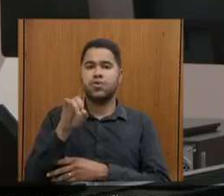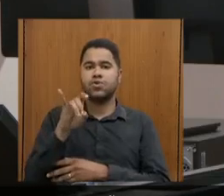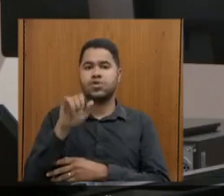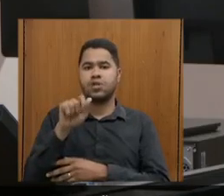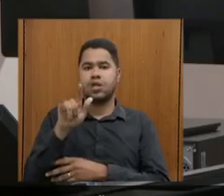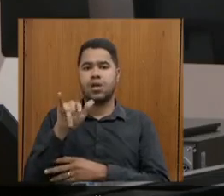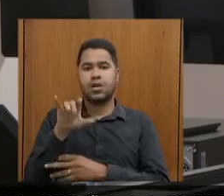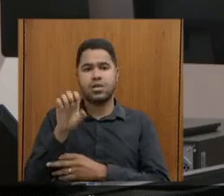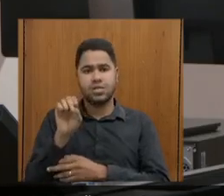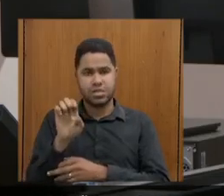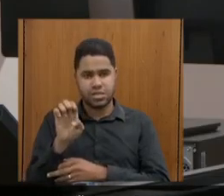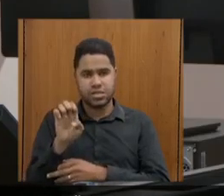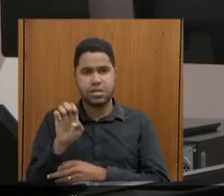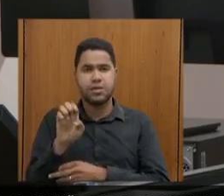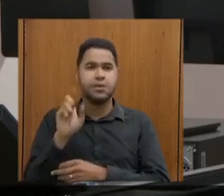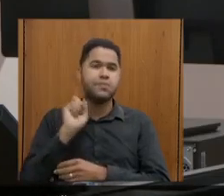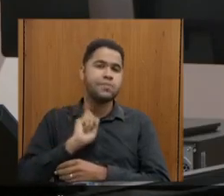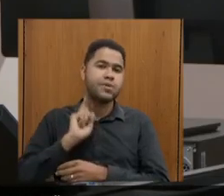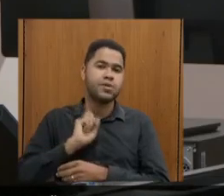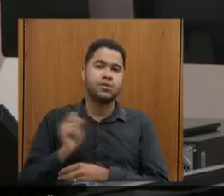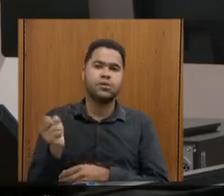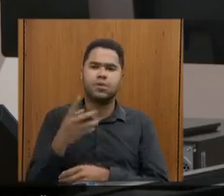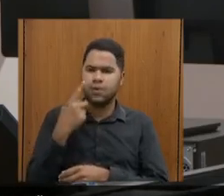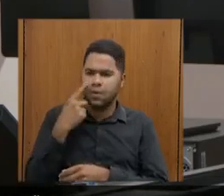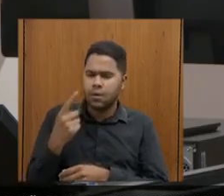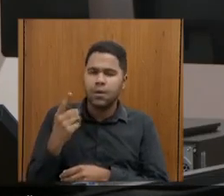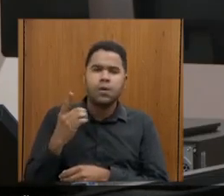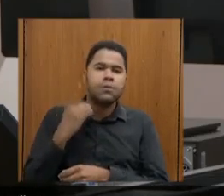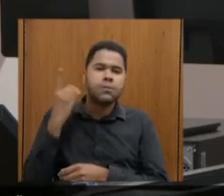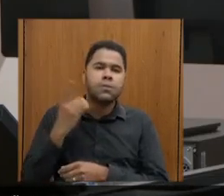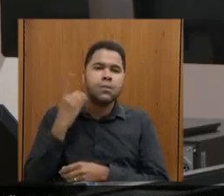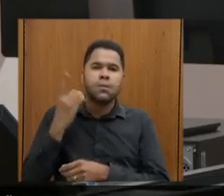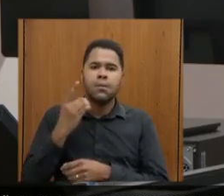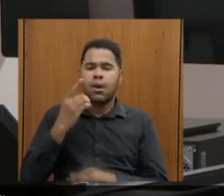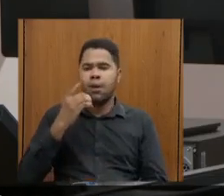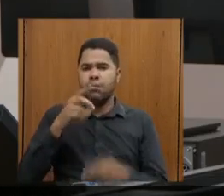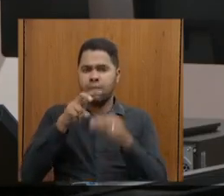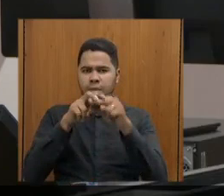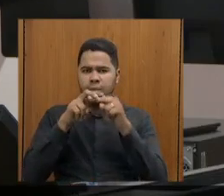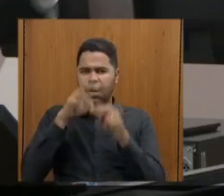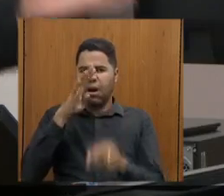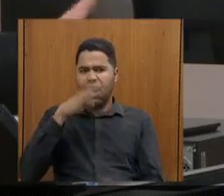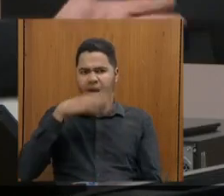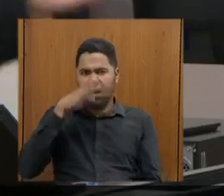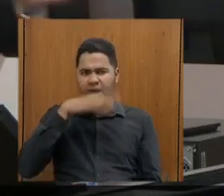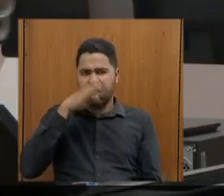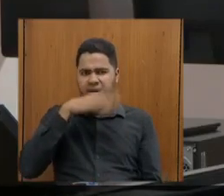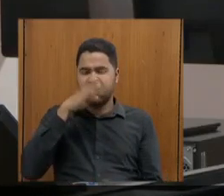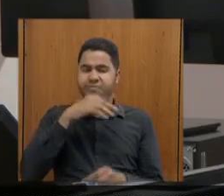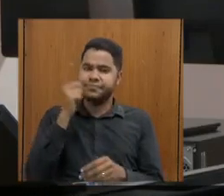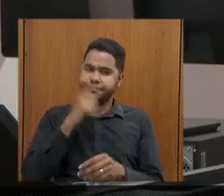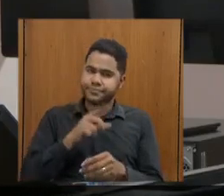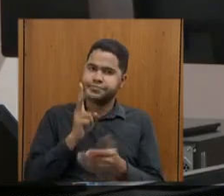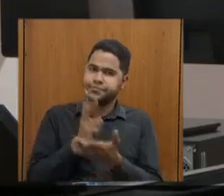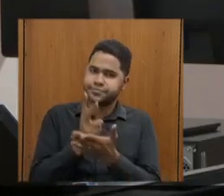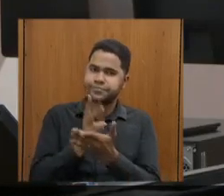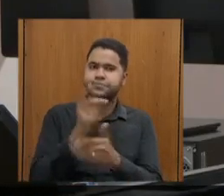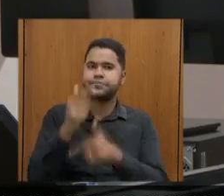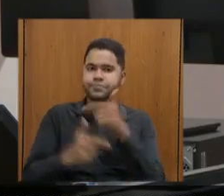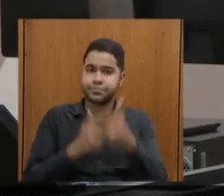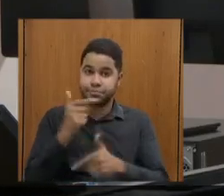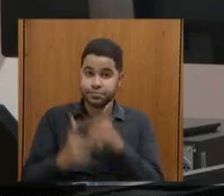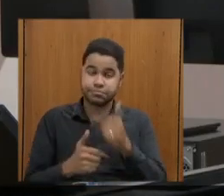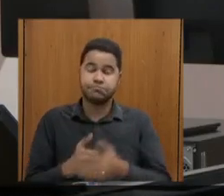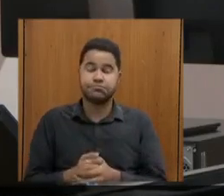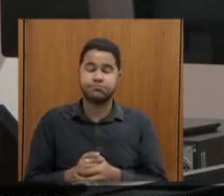né Eu vi o deputado que não conseguiu que o Pimentel é investir se alguma coisa para continuar o trabalho estava